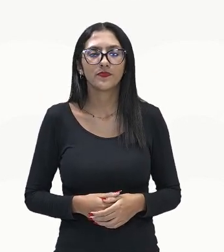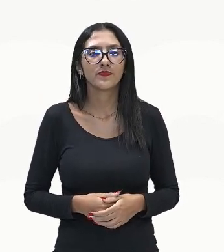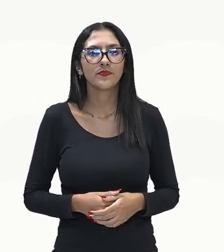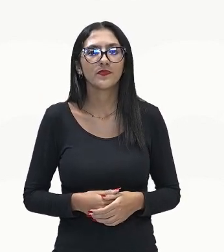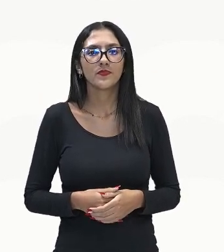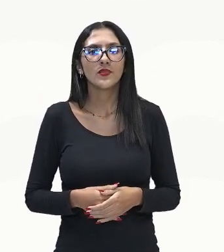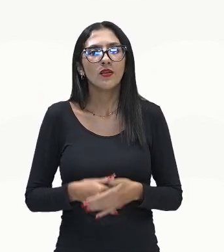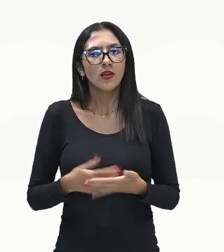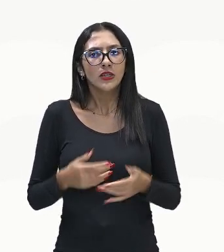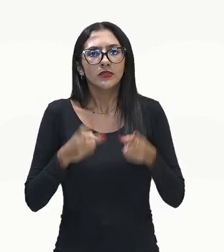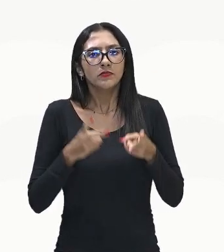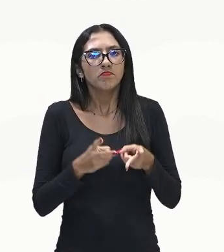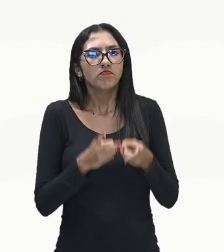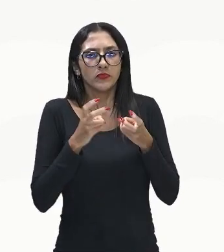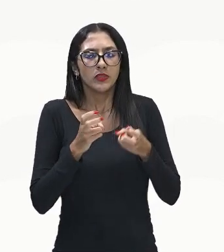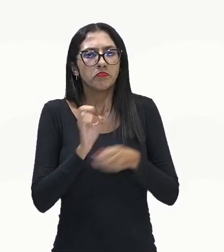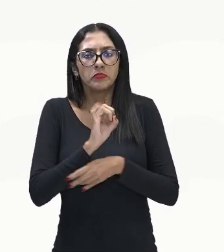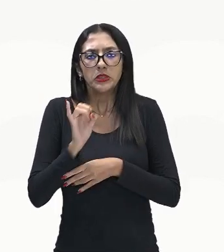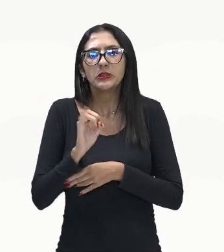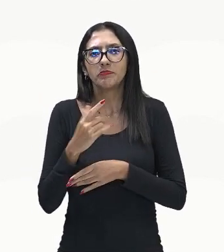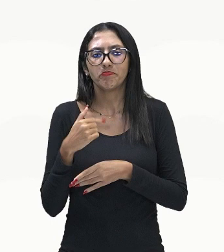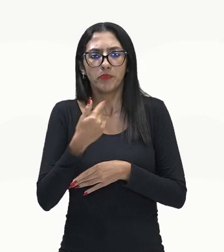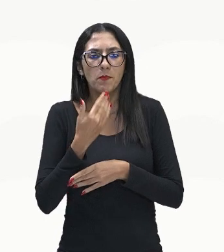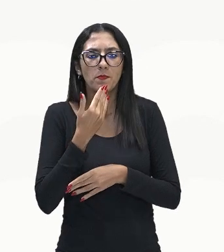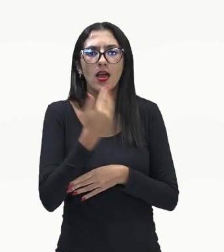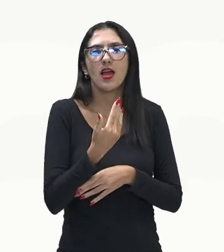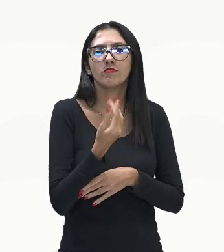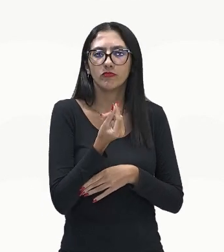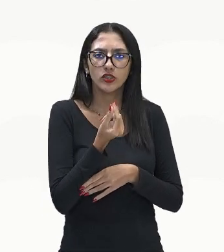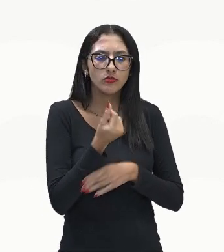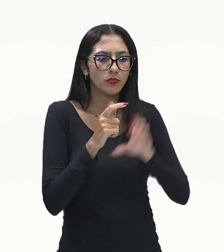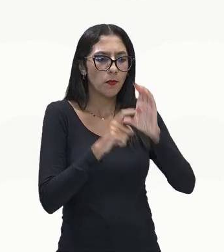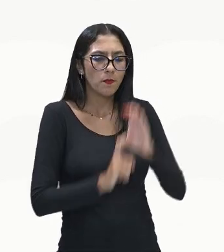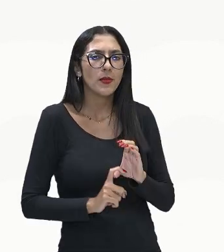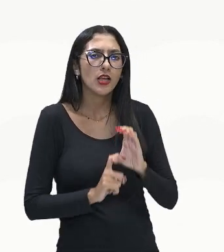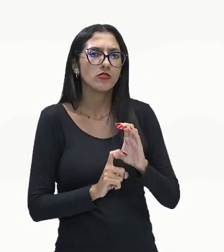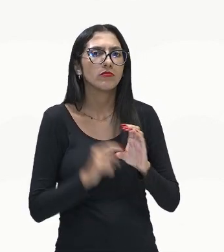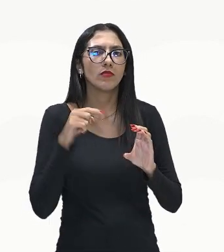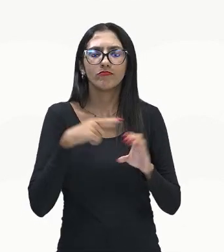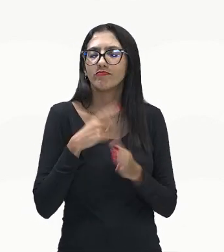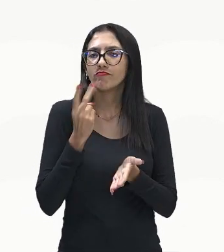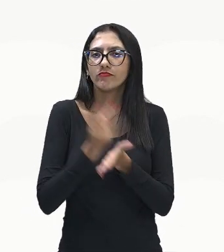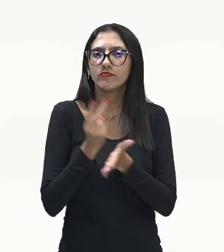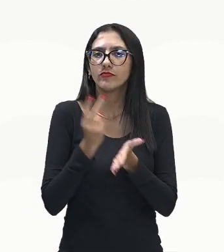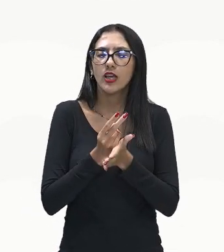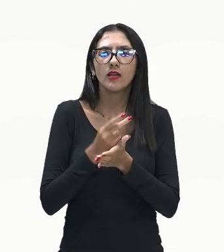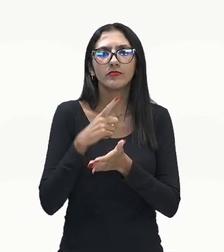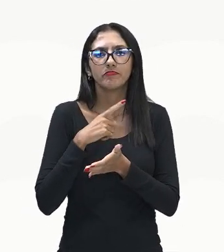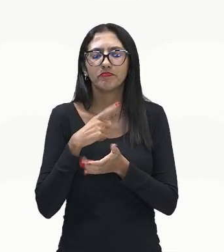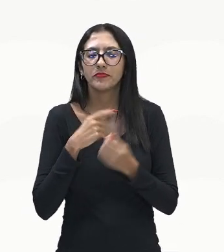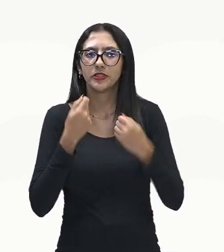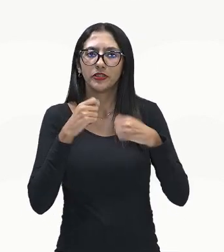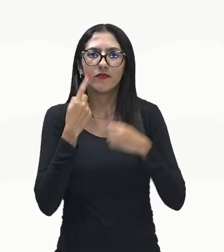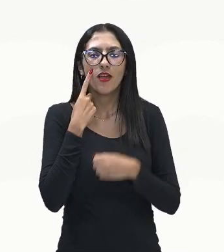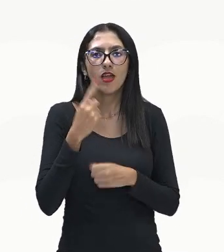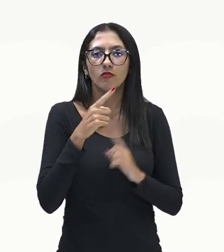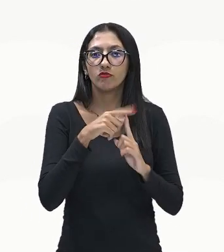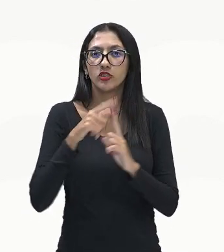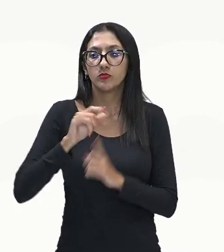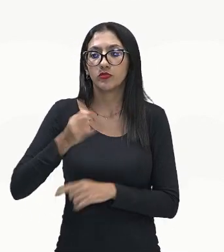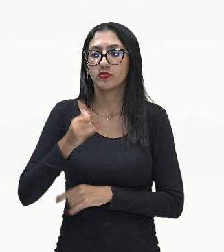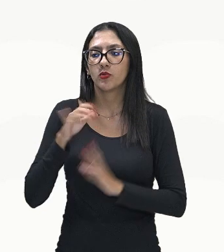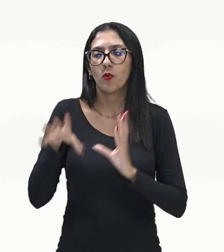né, que quando a gente pega o empréstimo, sempre está ali na questão dos juros compostos, e você